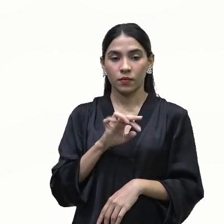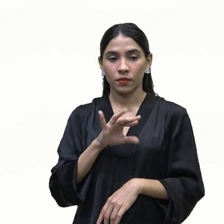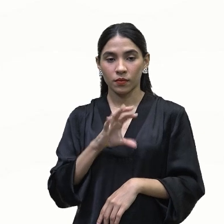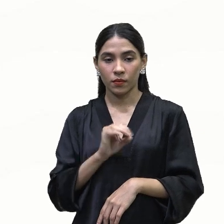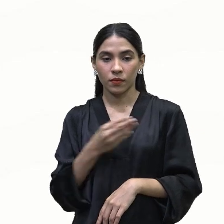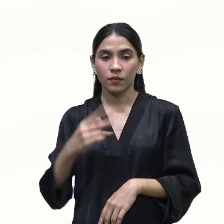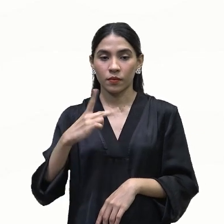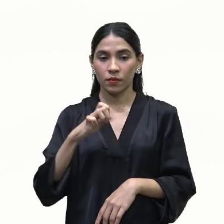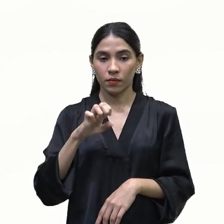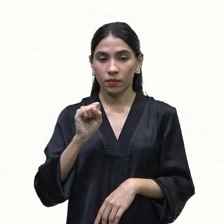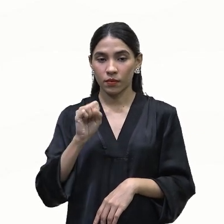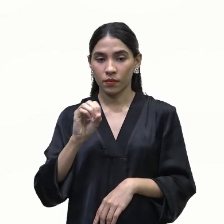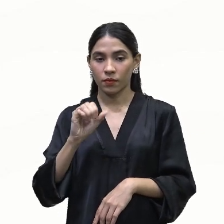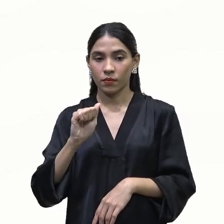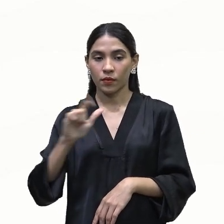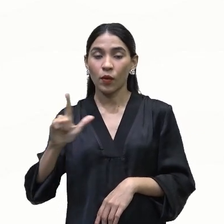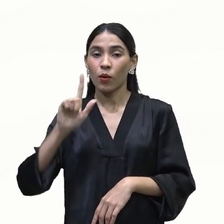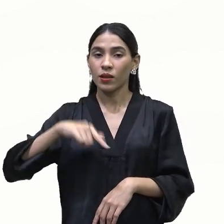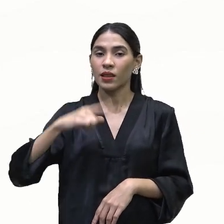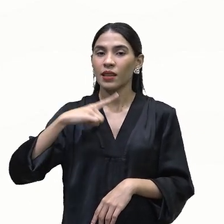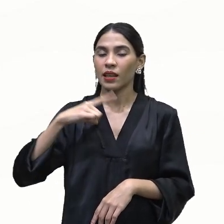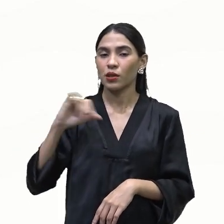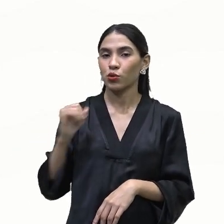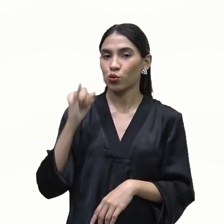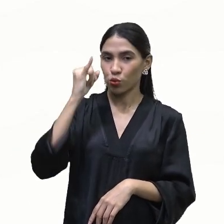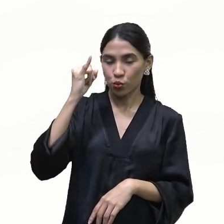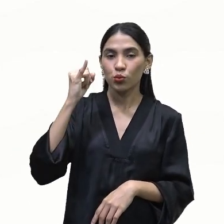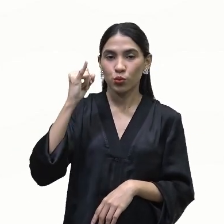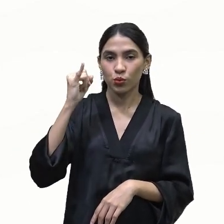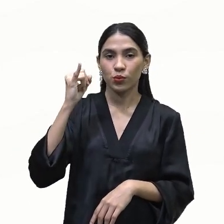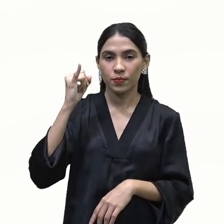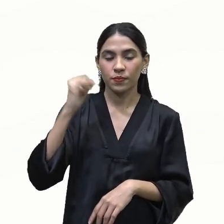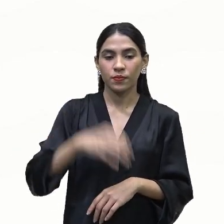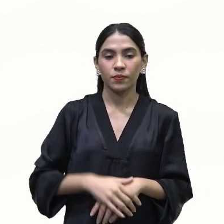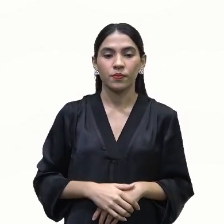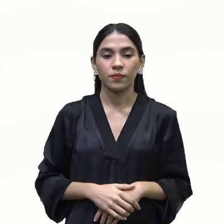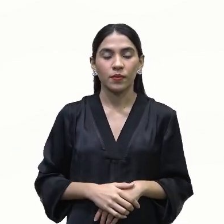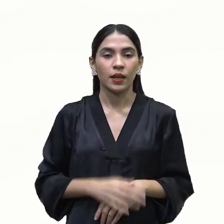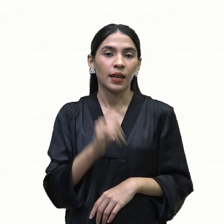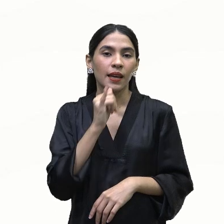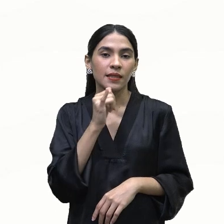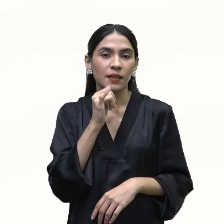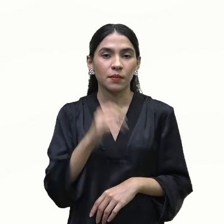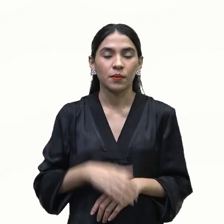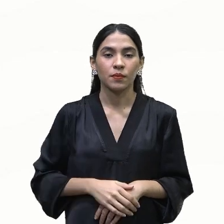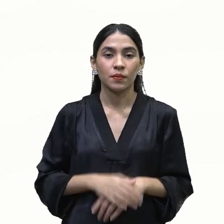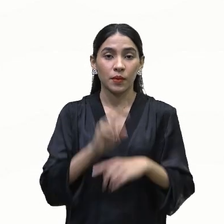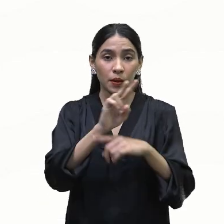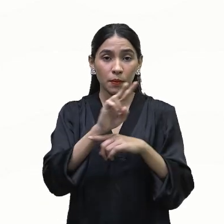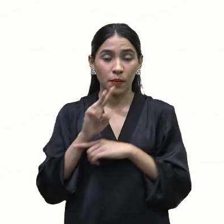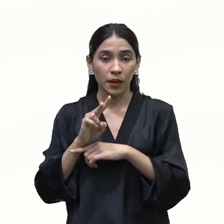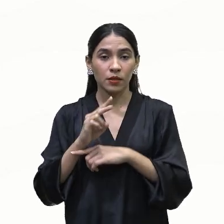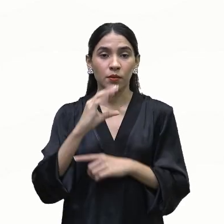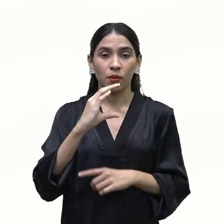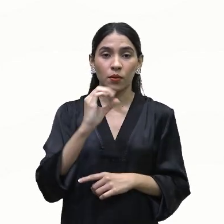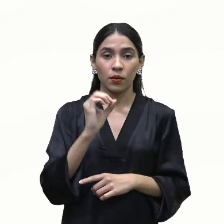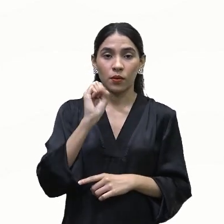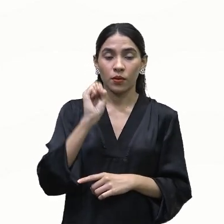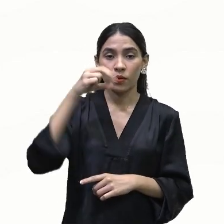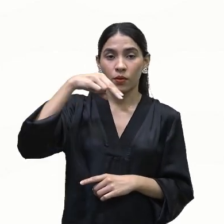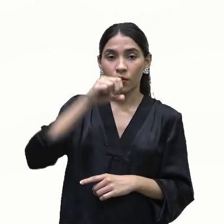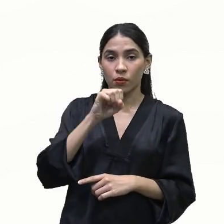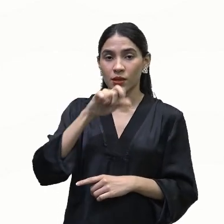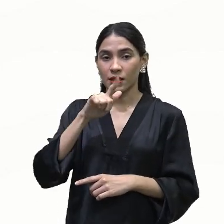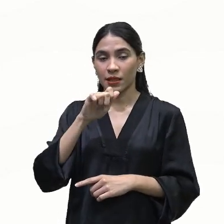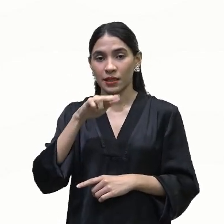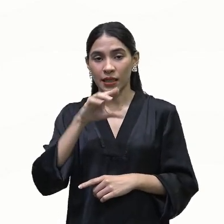tem juros muito altos, tá? Os juros em relação, por exemplo, ao empréstimo consignado, ele é muito